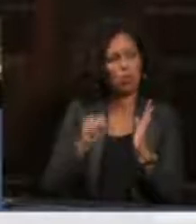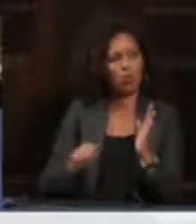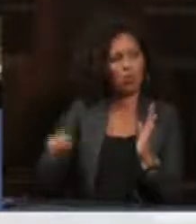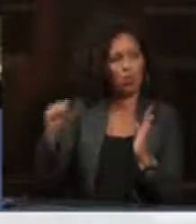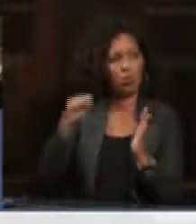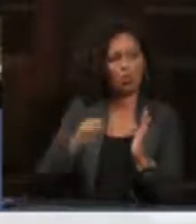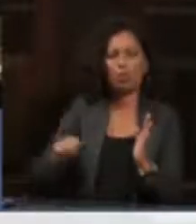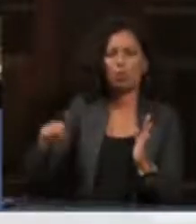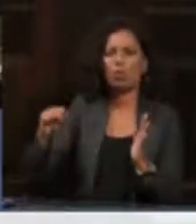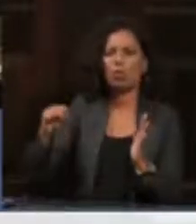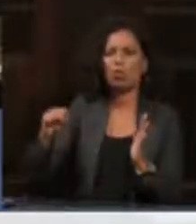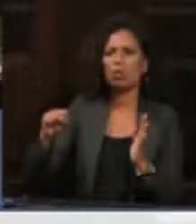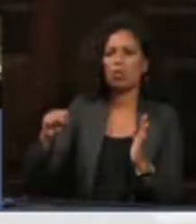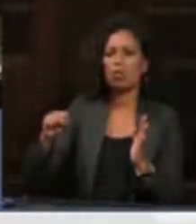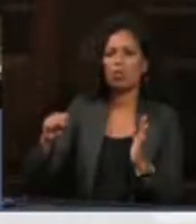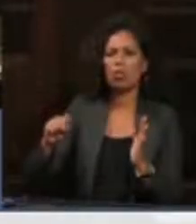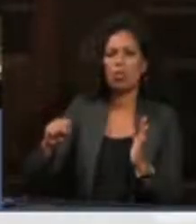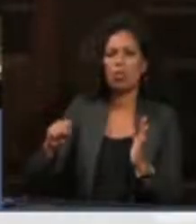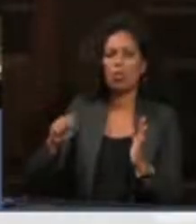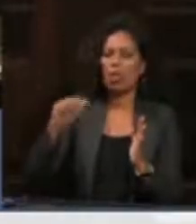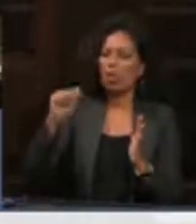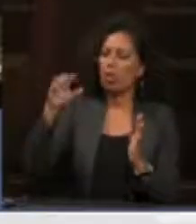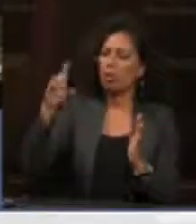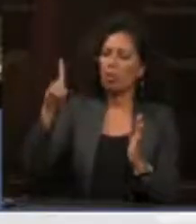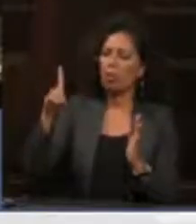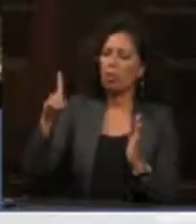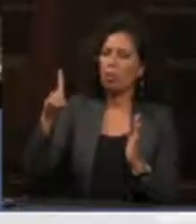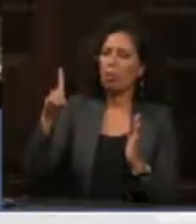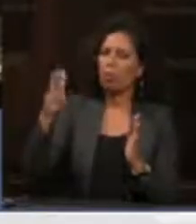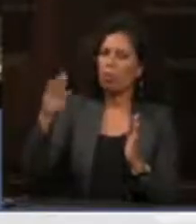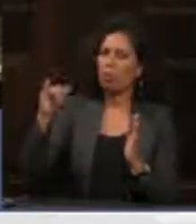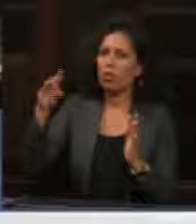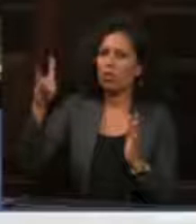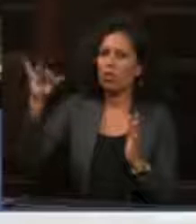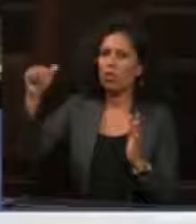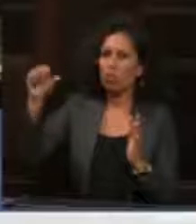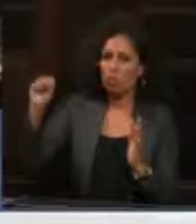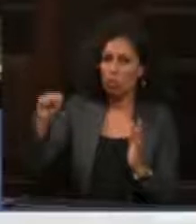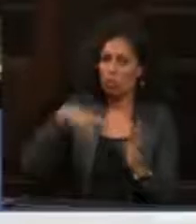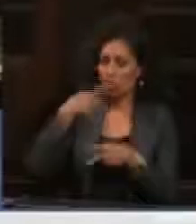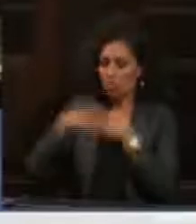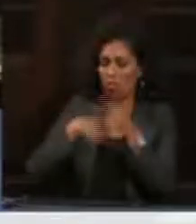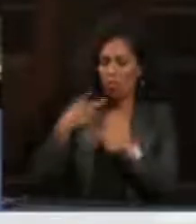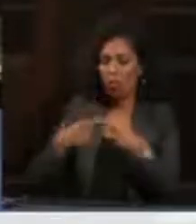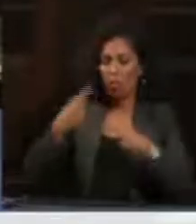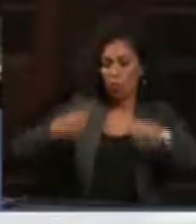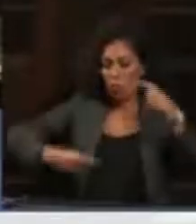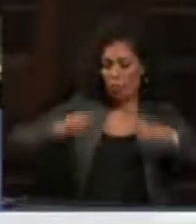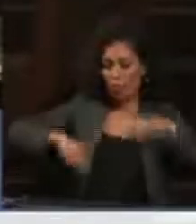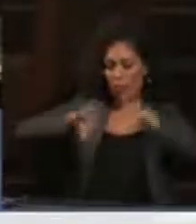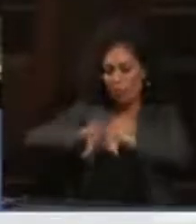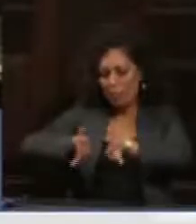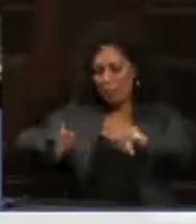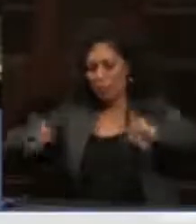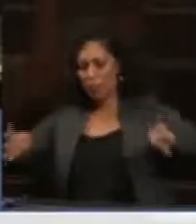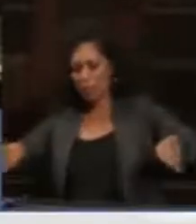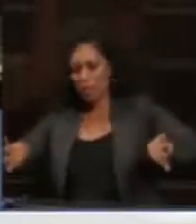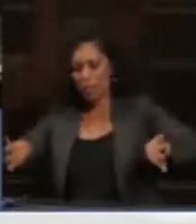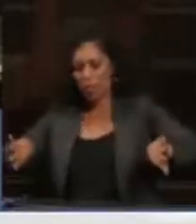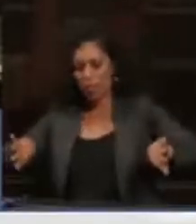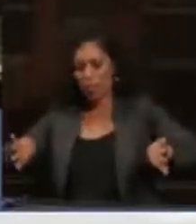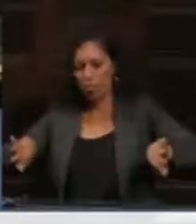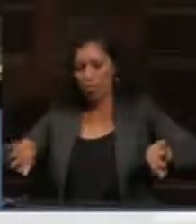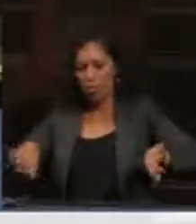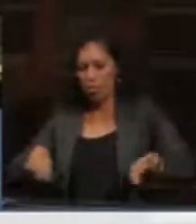do Nascimento, fala exatamente dessa estrutura de poder seletiva que elege